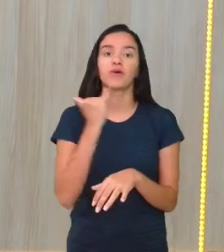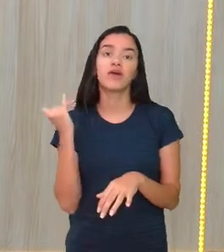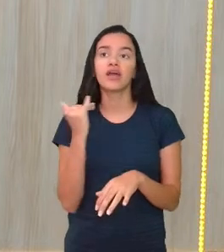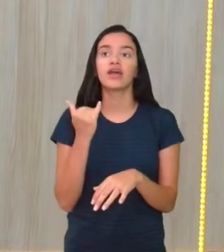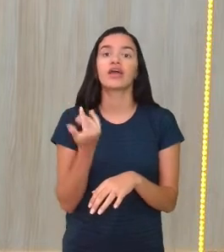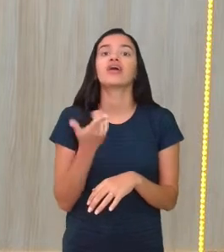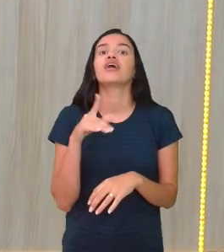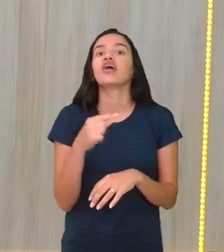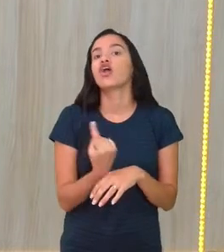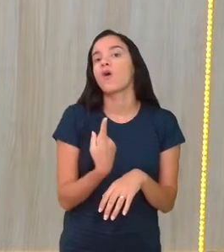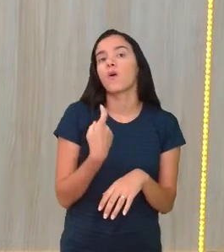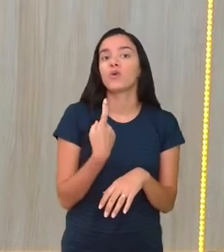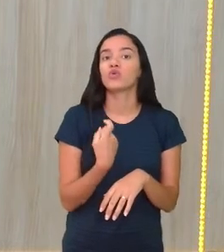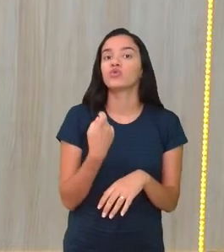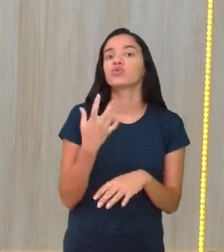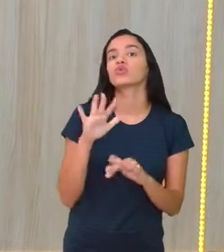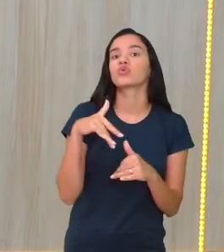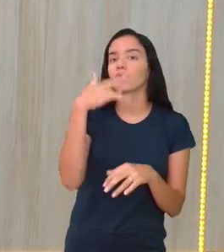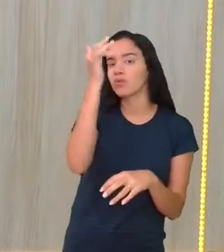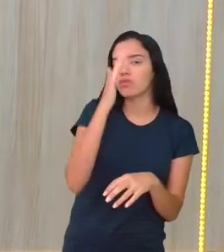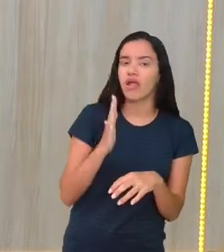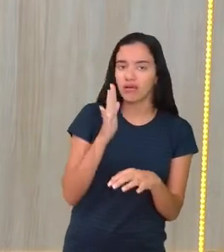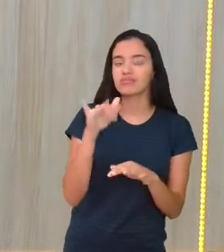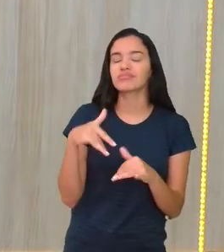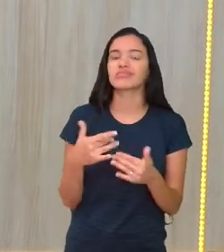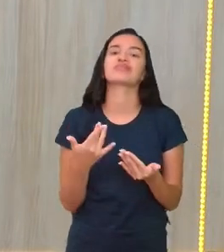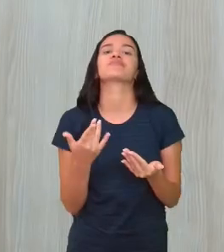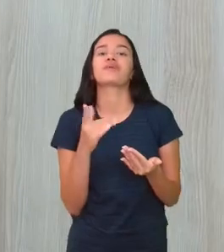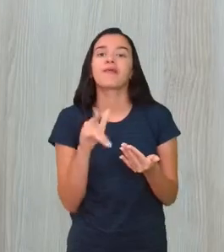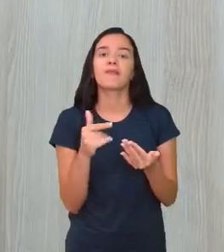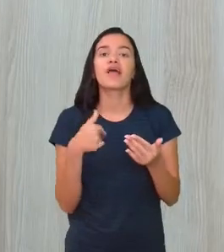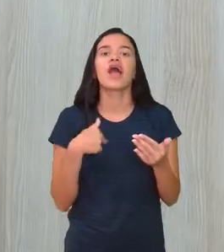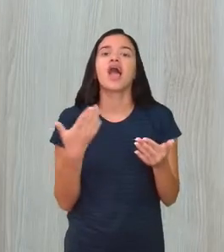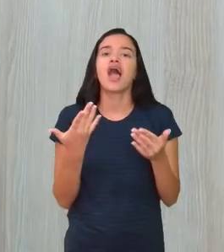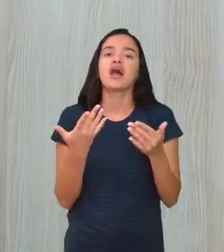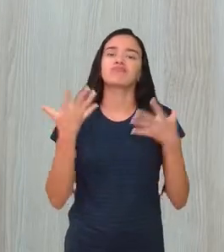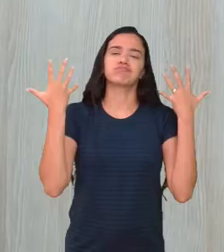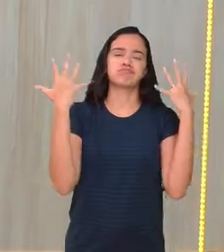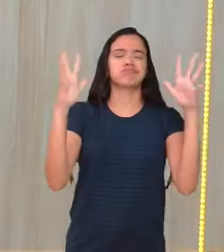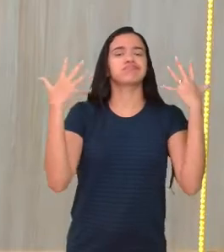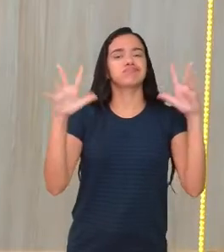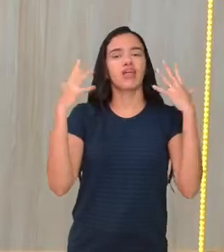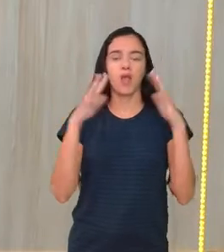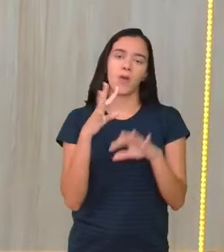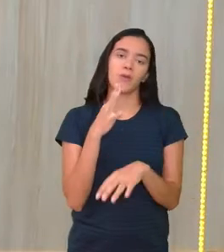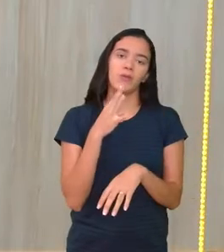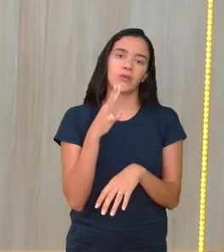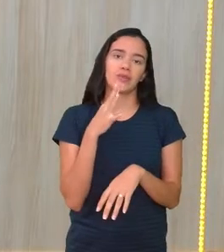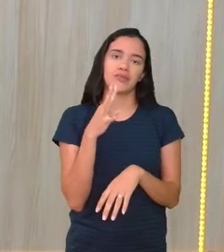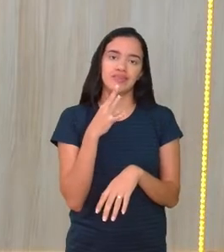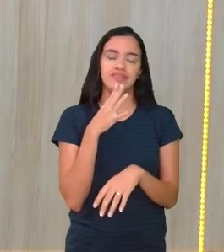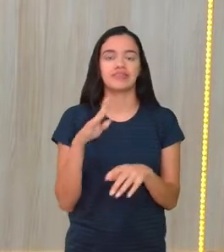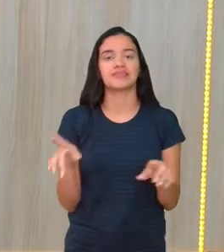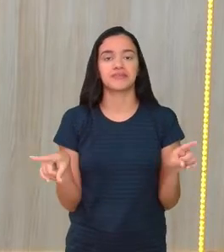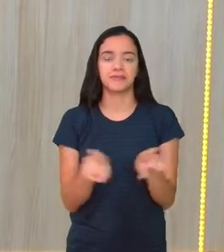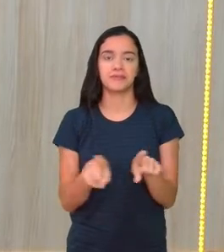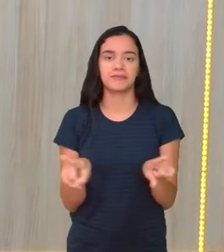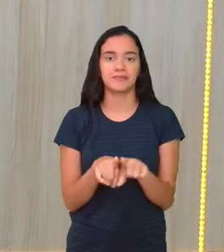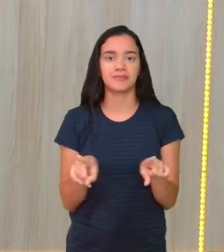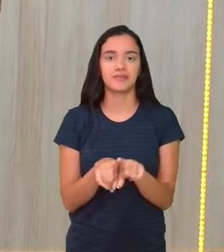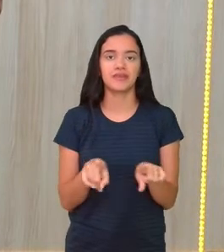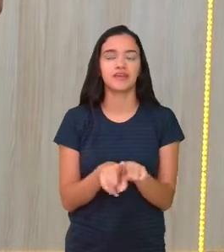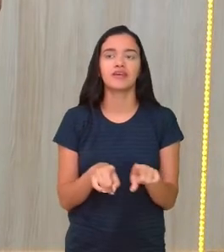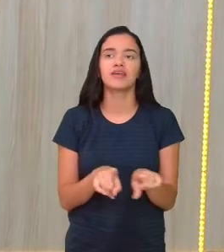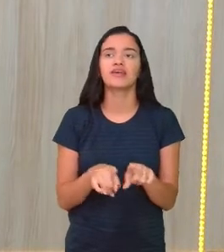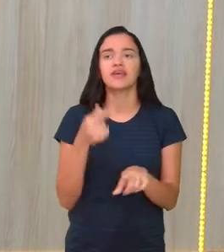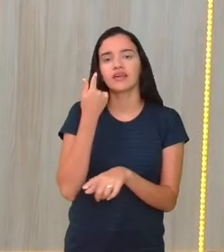que consta nesta Nessa obra. obra, né? Uma Nessa obra bem lista. celebrada, bem conhecida, né? Então, o